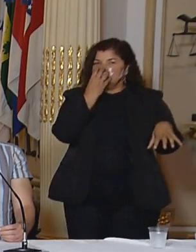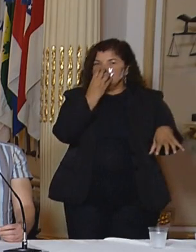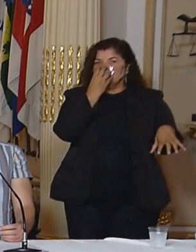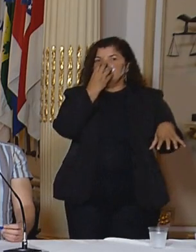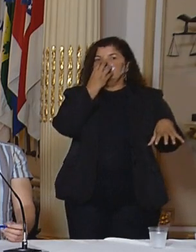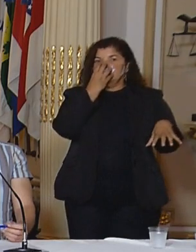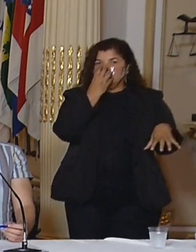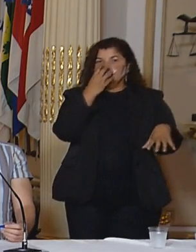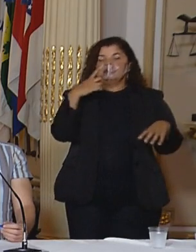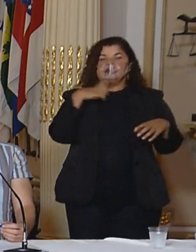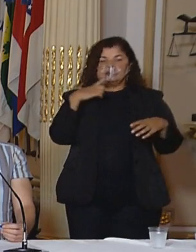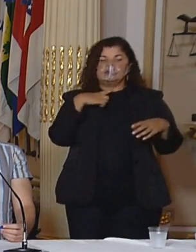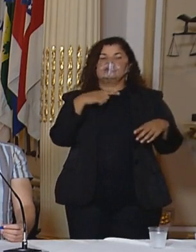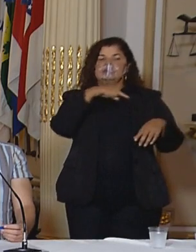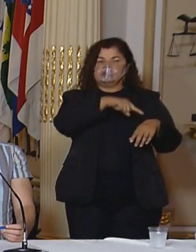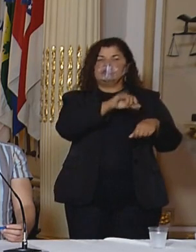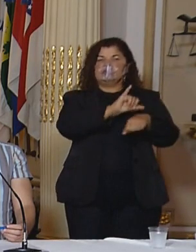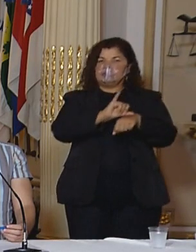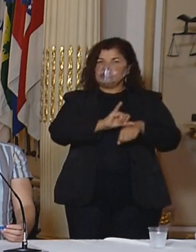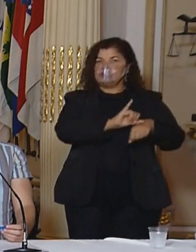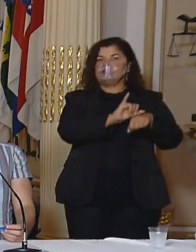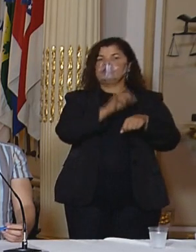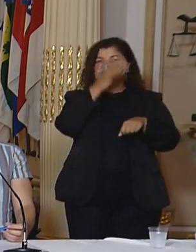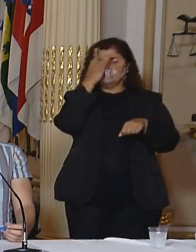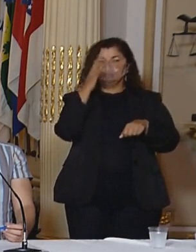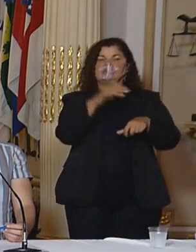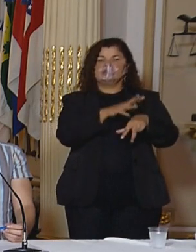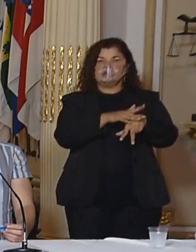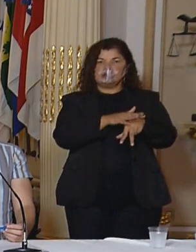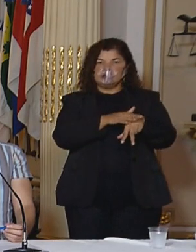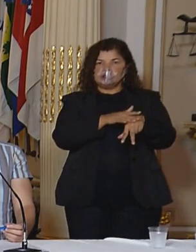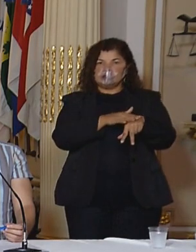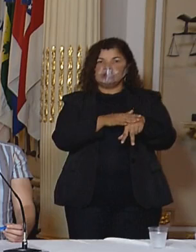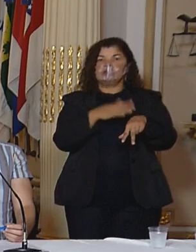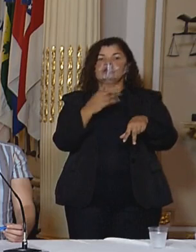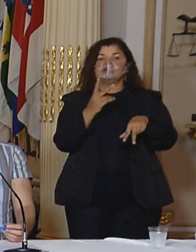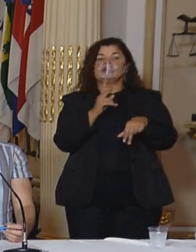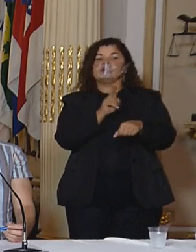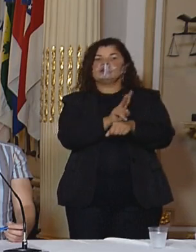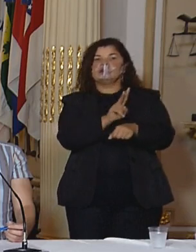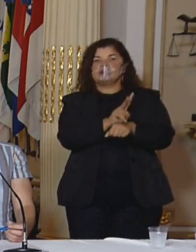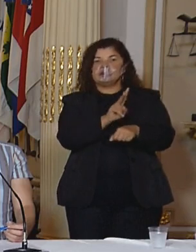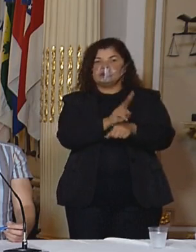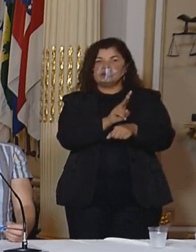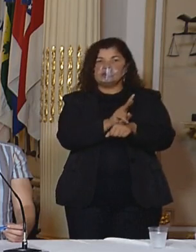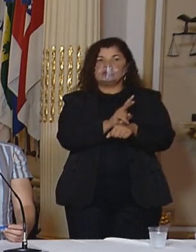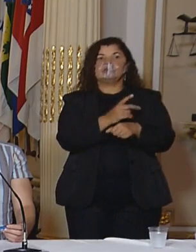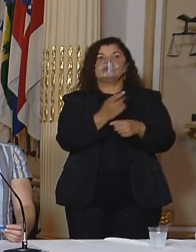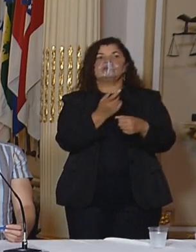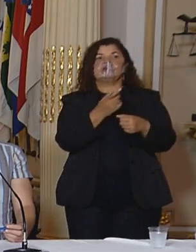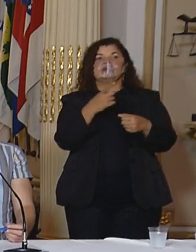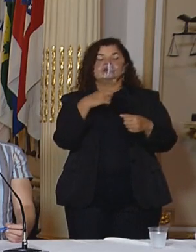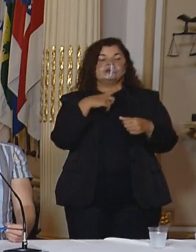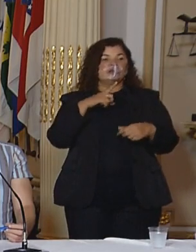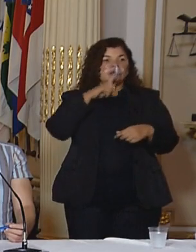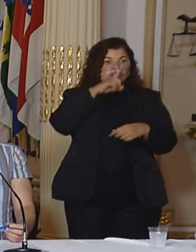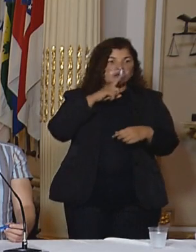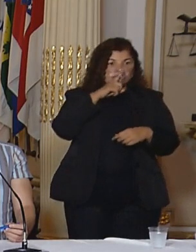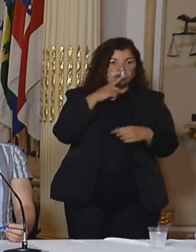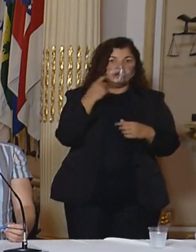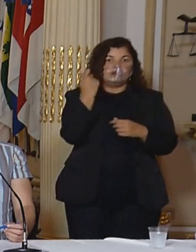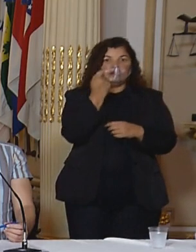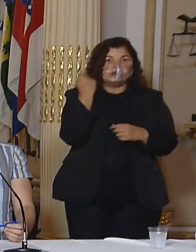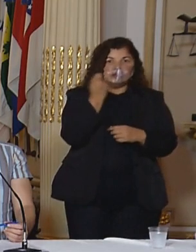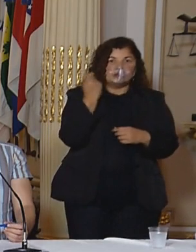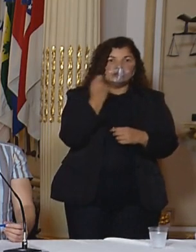respiradores que estão à disposição dos pacientes para aguardar suporte, por vezes a gravidade dos quadros